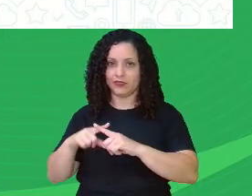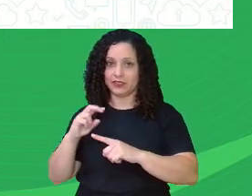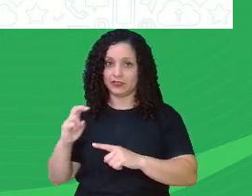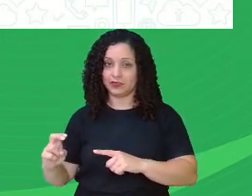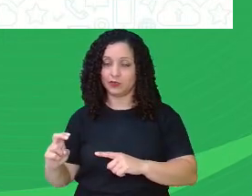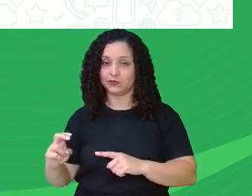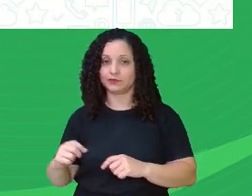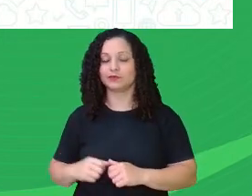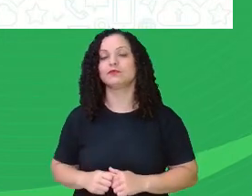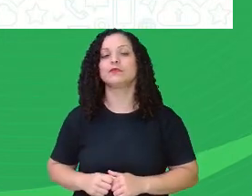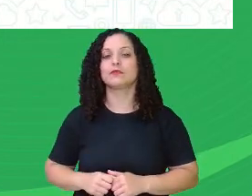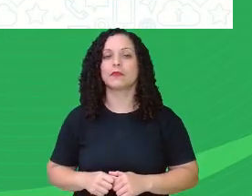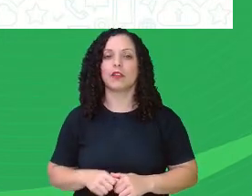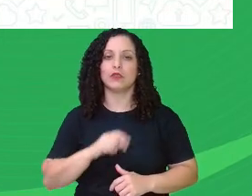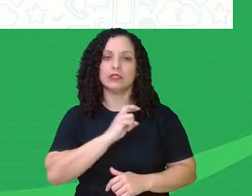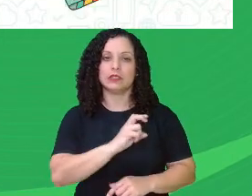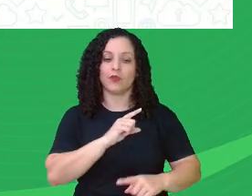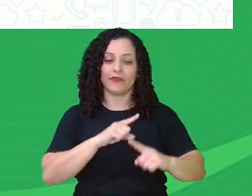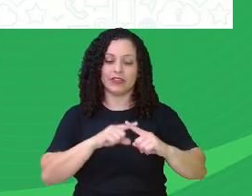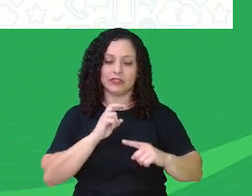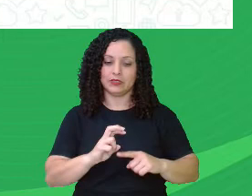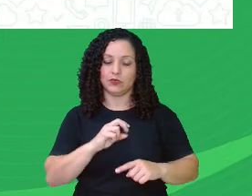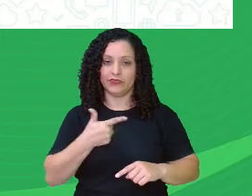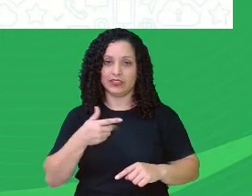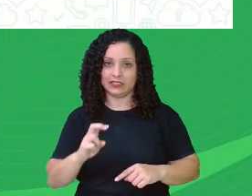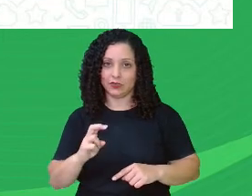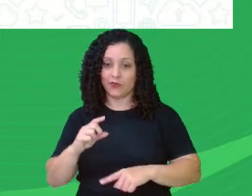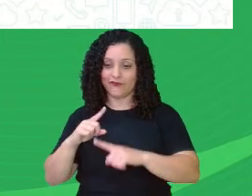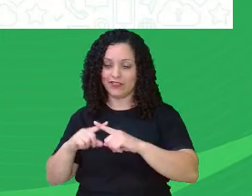5, 25. E 25 vezes 5 vai dar